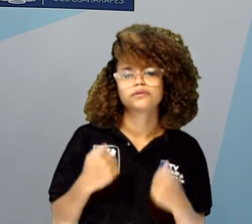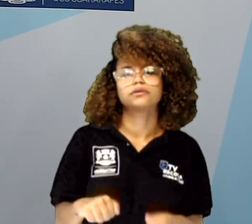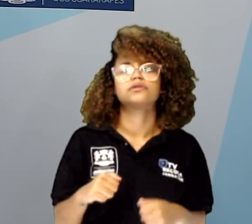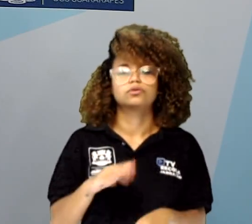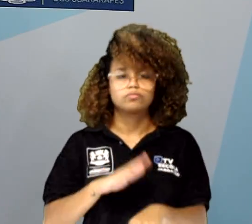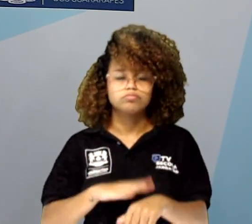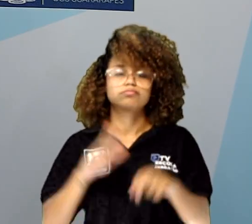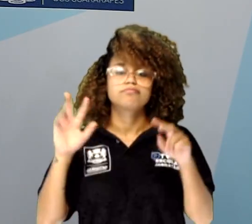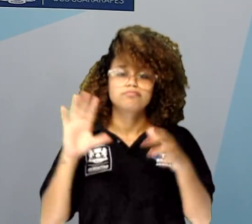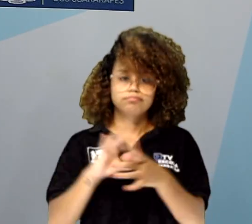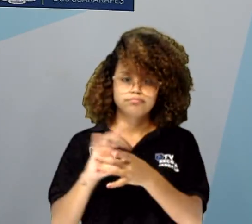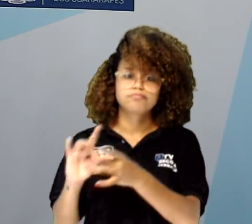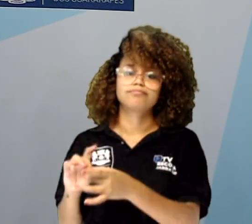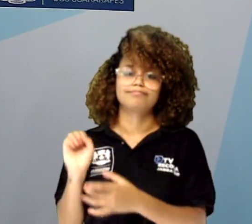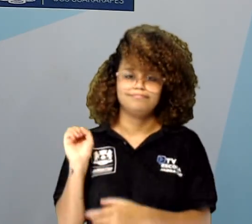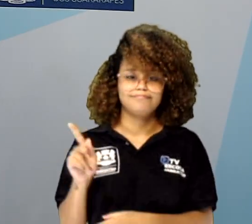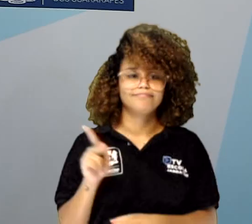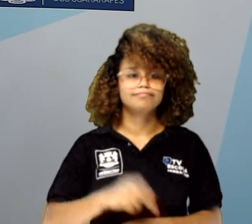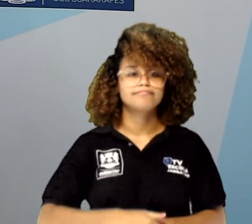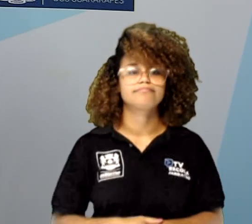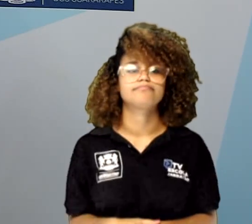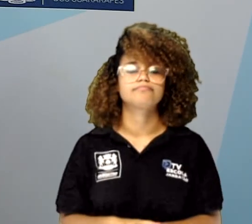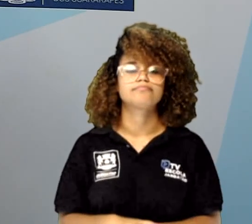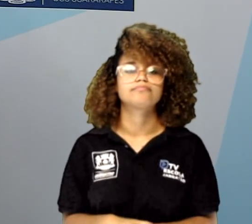primeiro contexto aqui, tá bom?